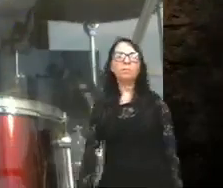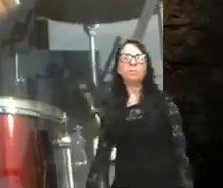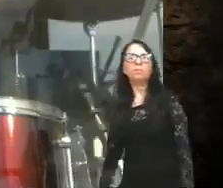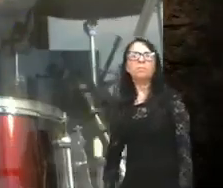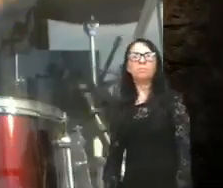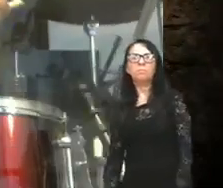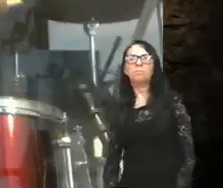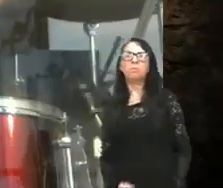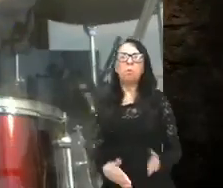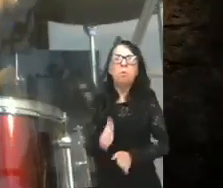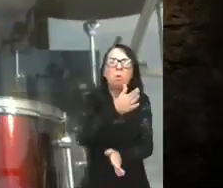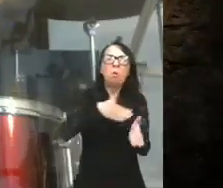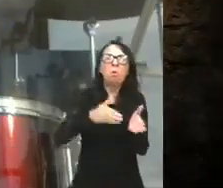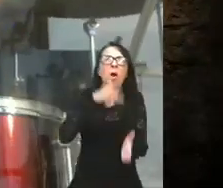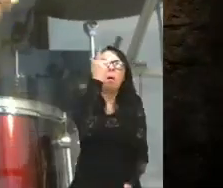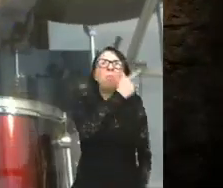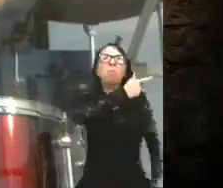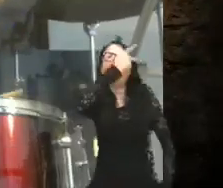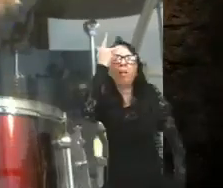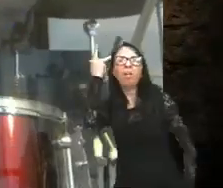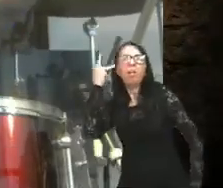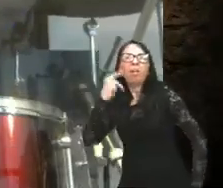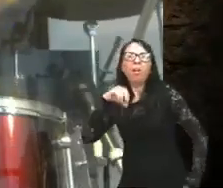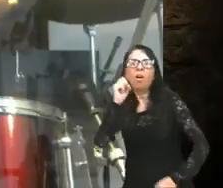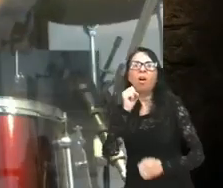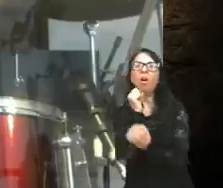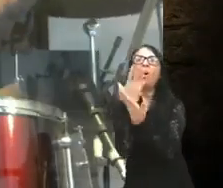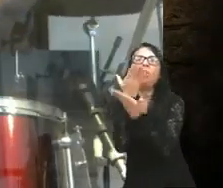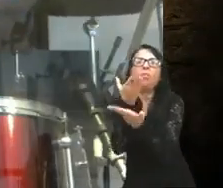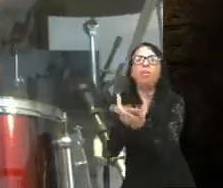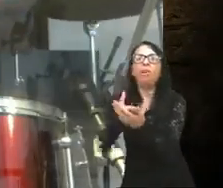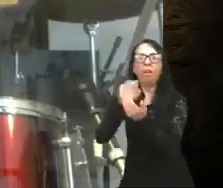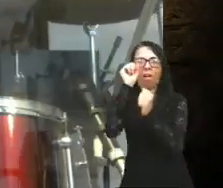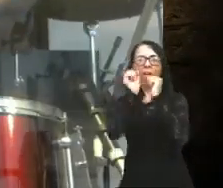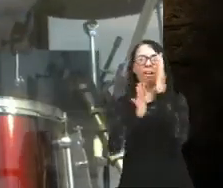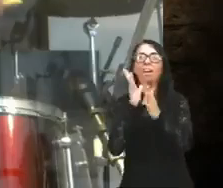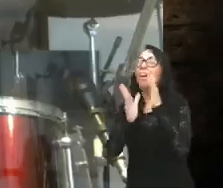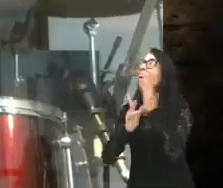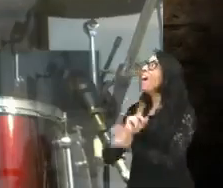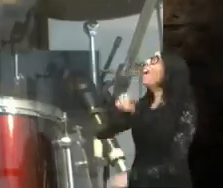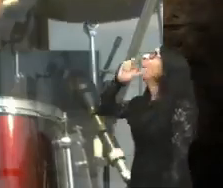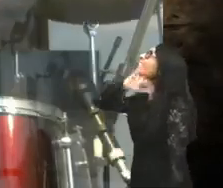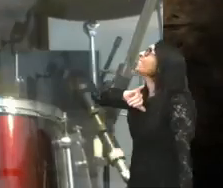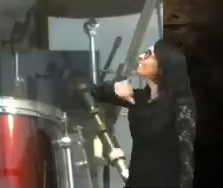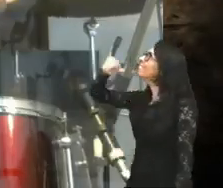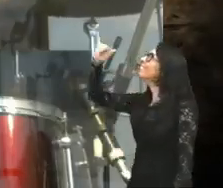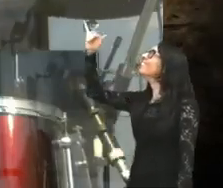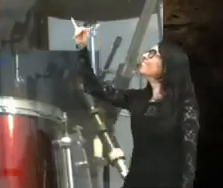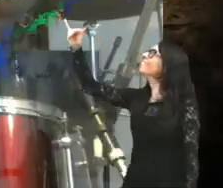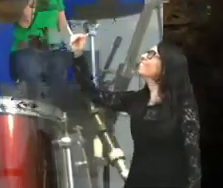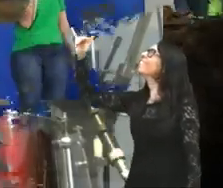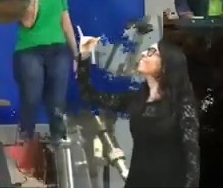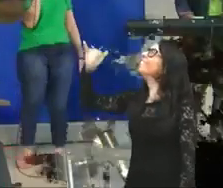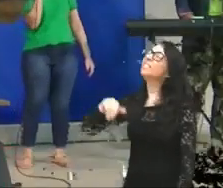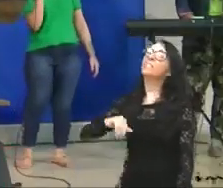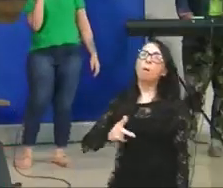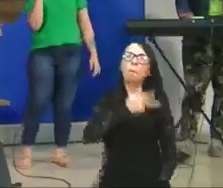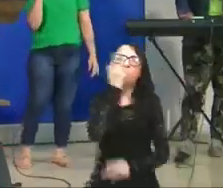Toda língua confessará o Senhor, todo joelho se dobrará,